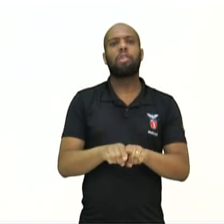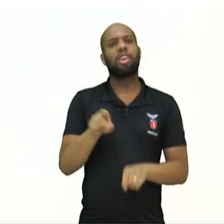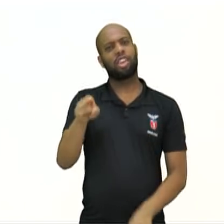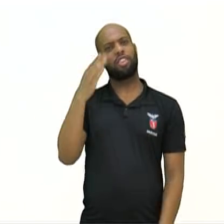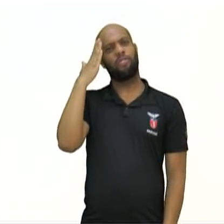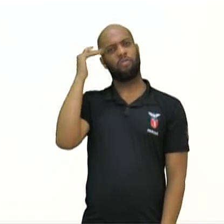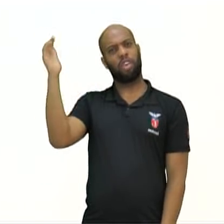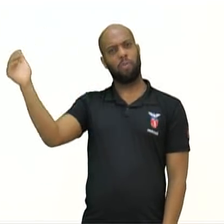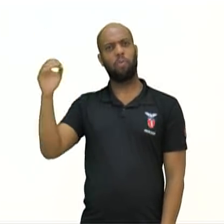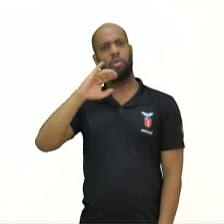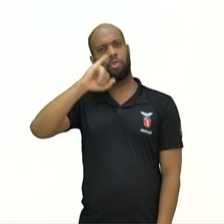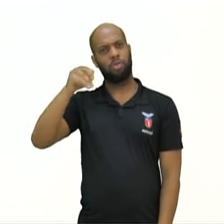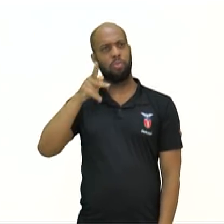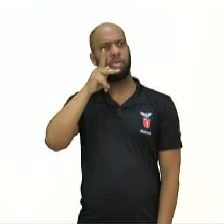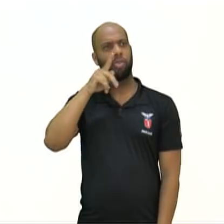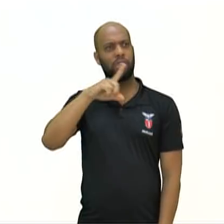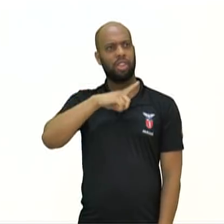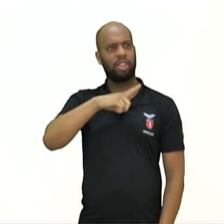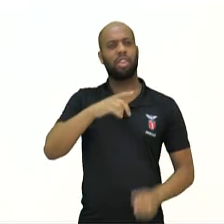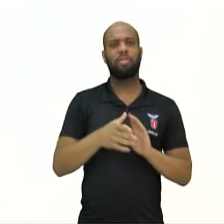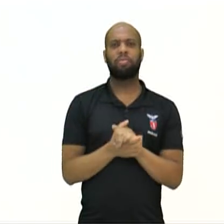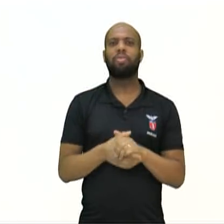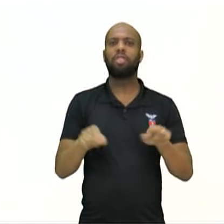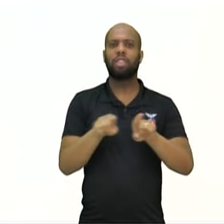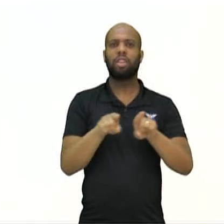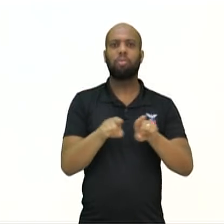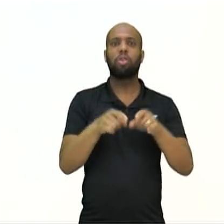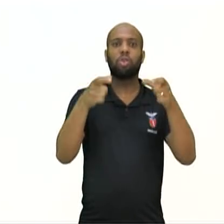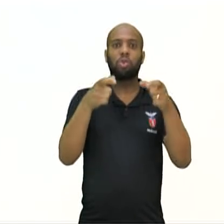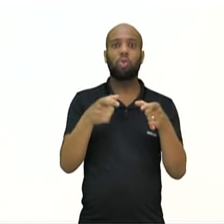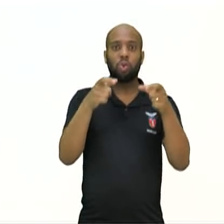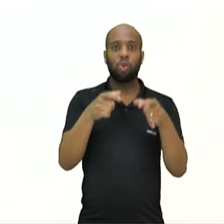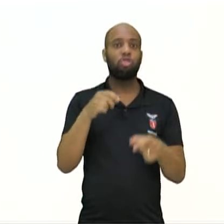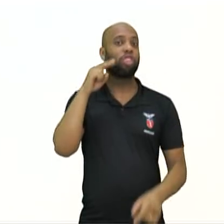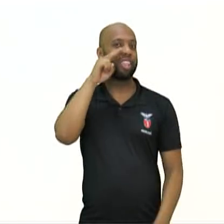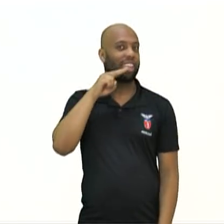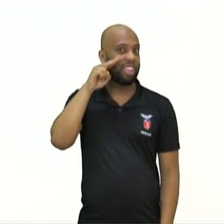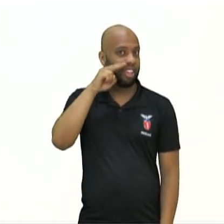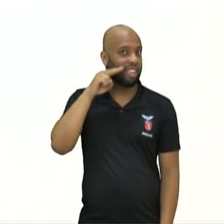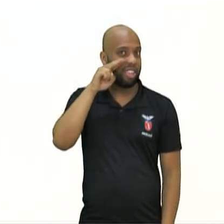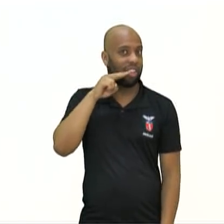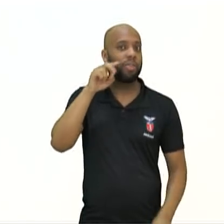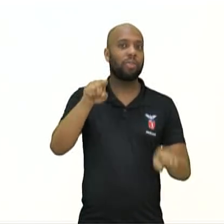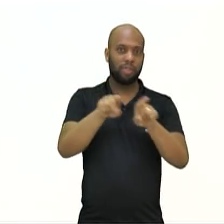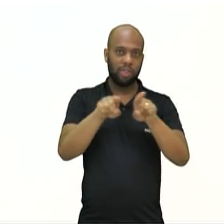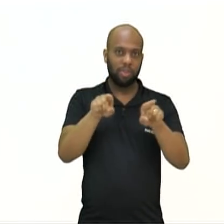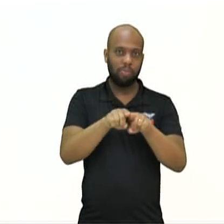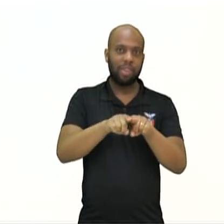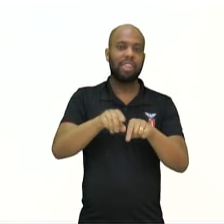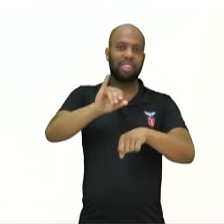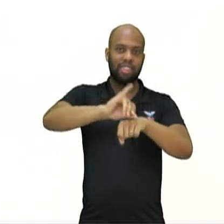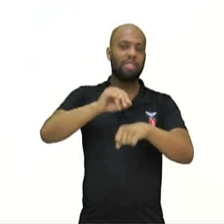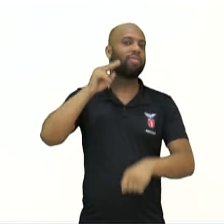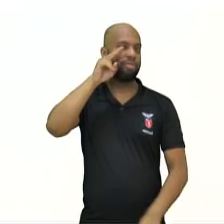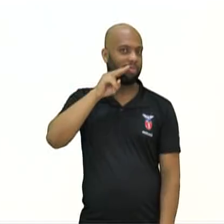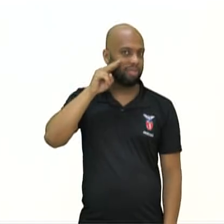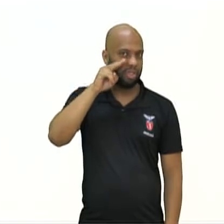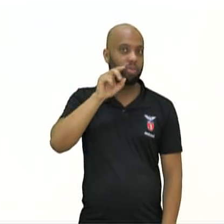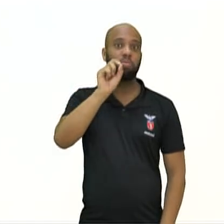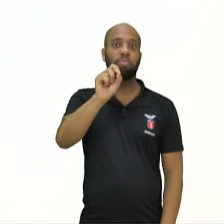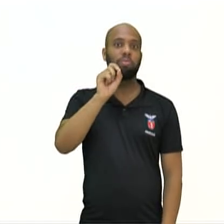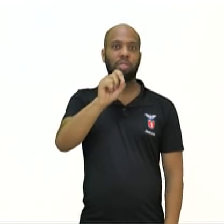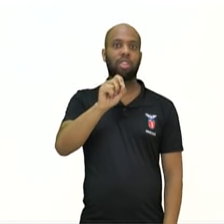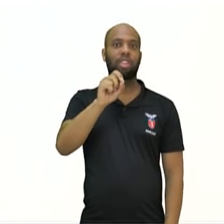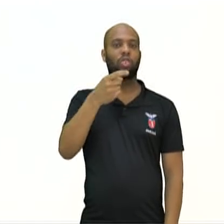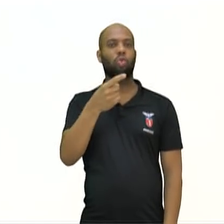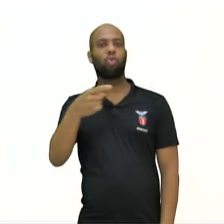falado, tão comentado, né, que é o Natal, né? Natal, o Rio Grande do Norte. É a